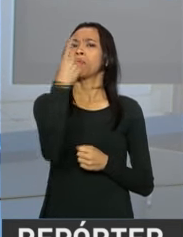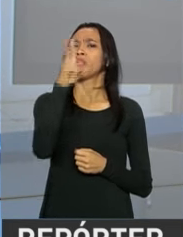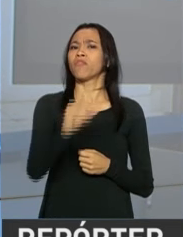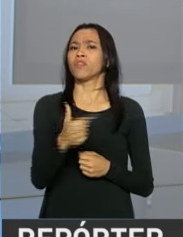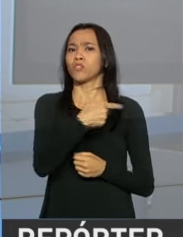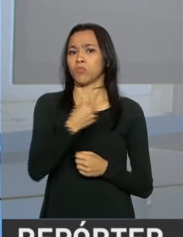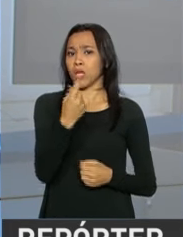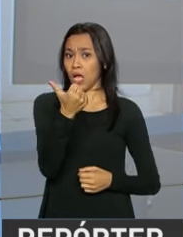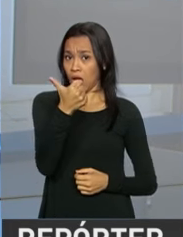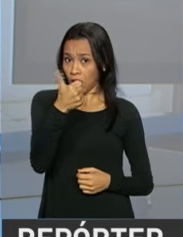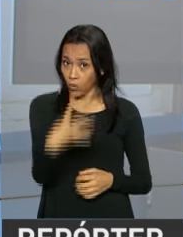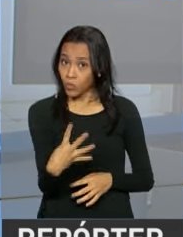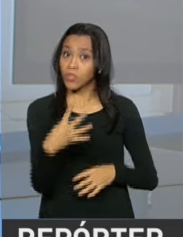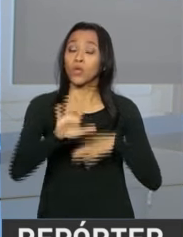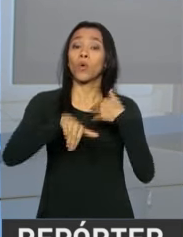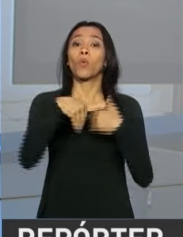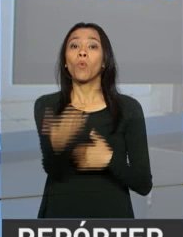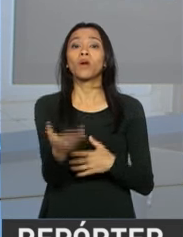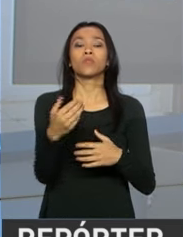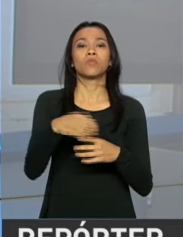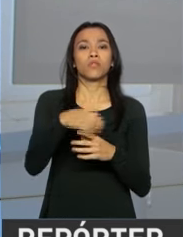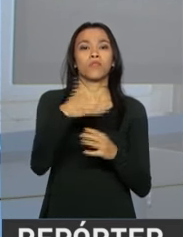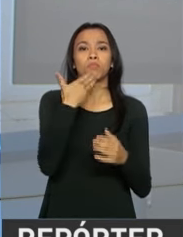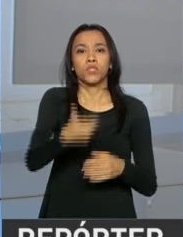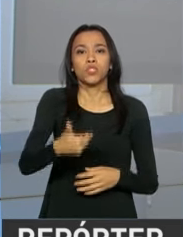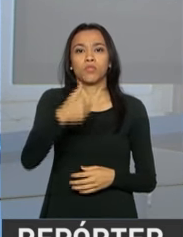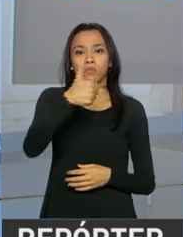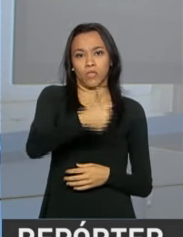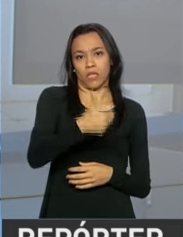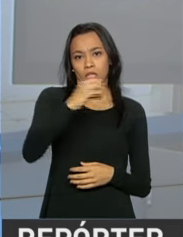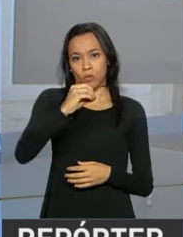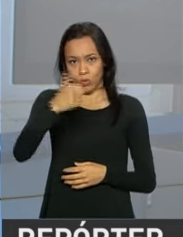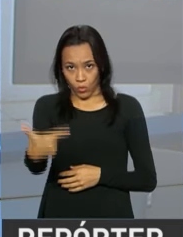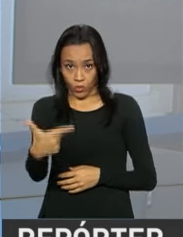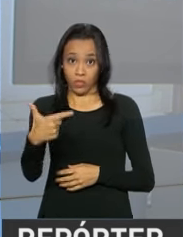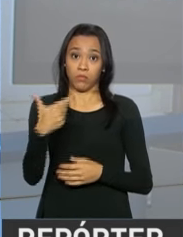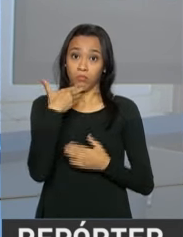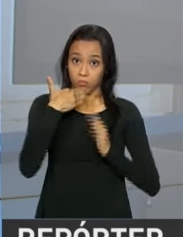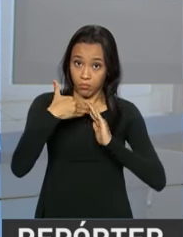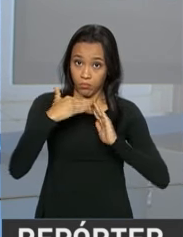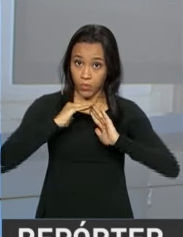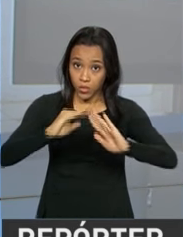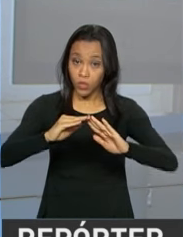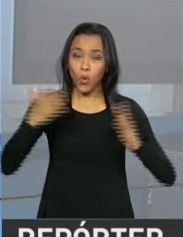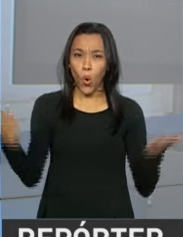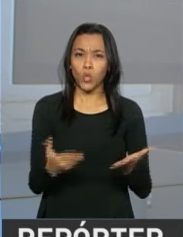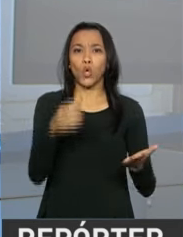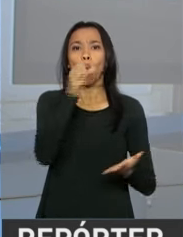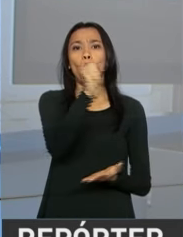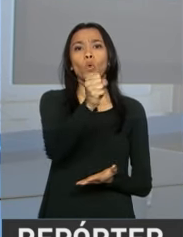2014, quando foram feitos 102 pedidos. O Enem deste ano registrou